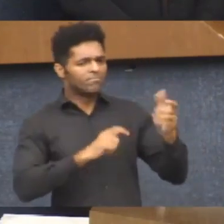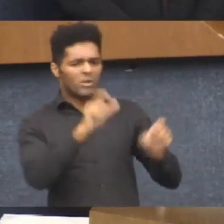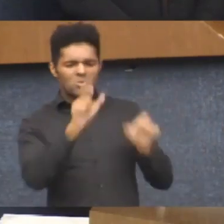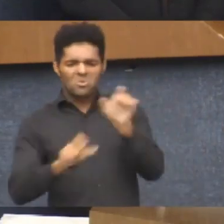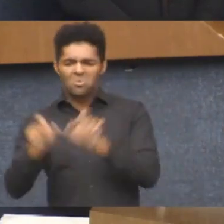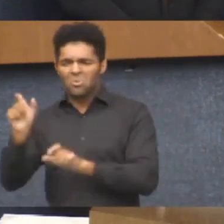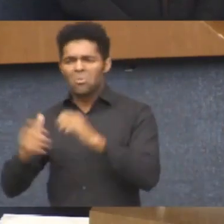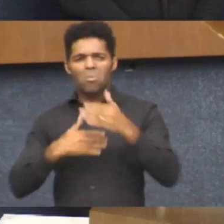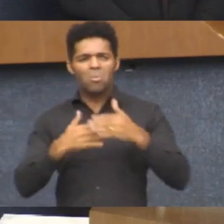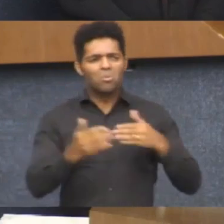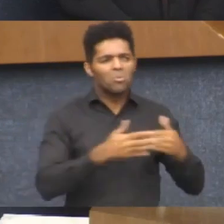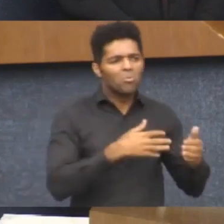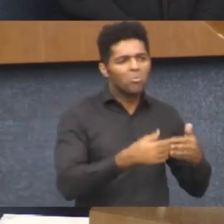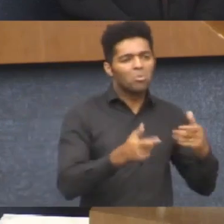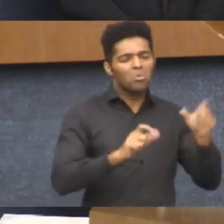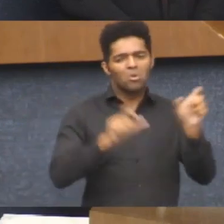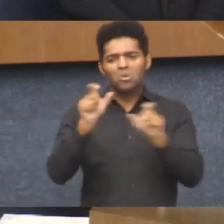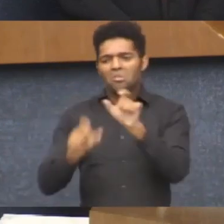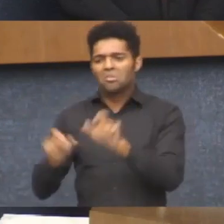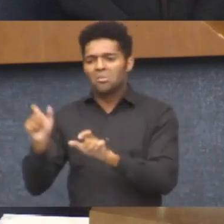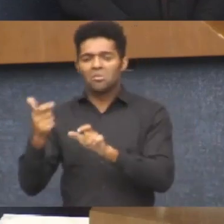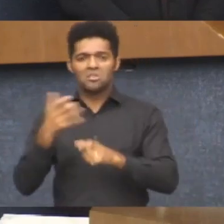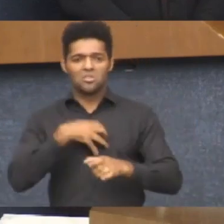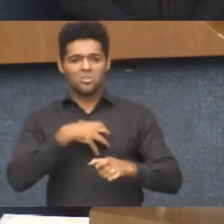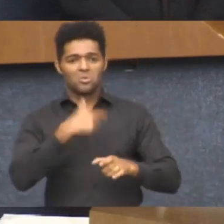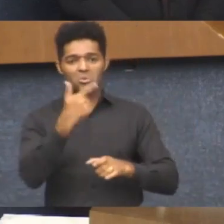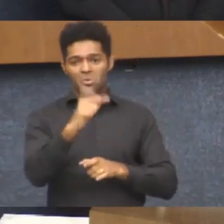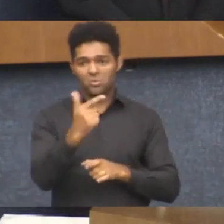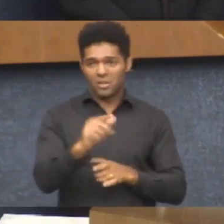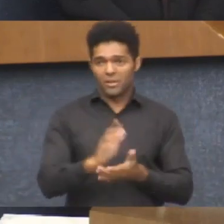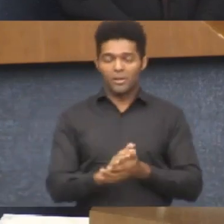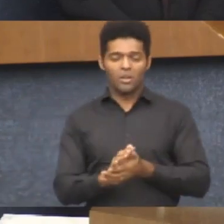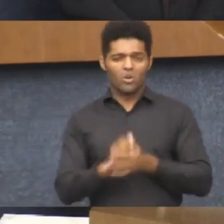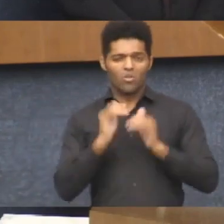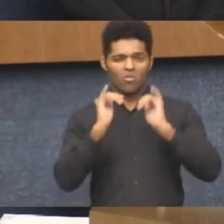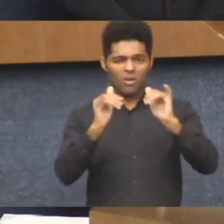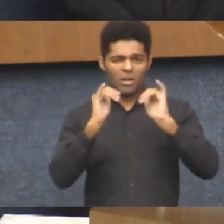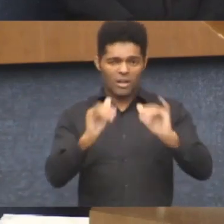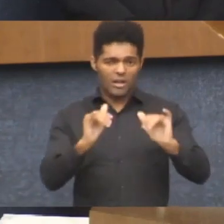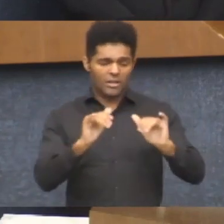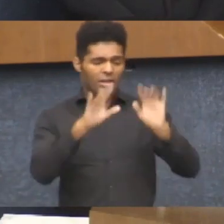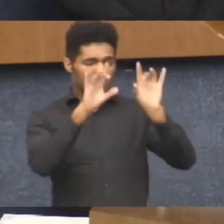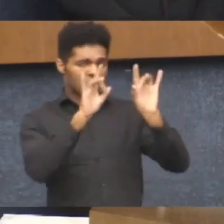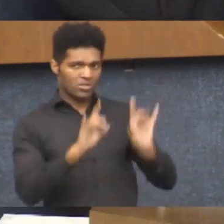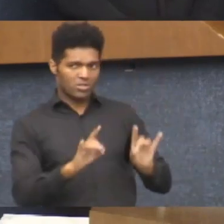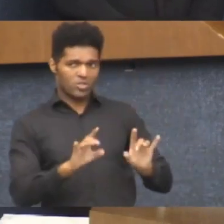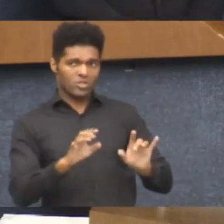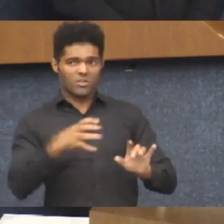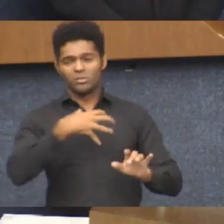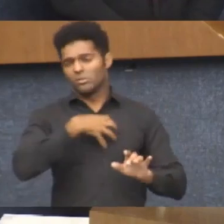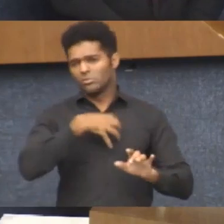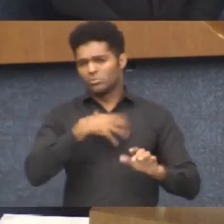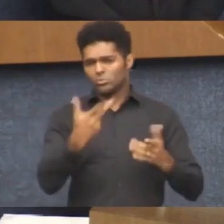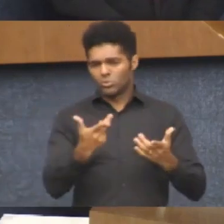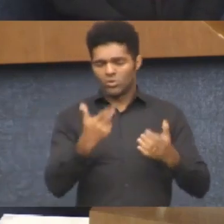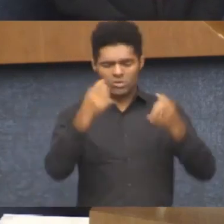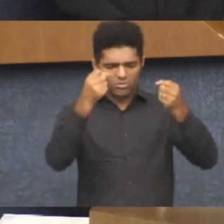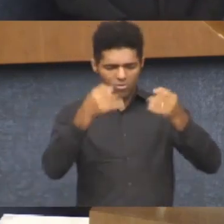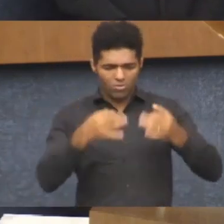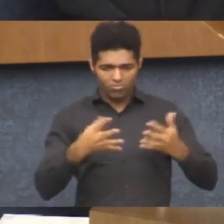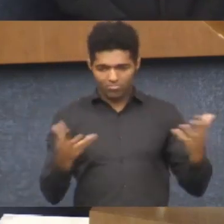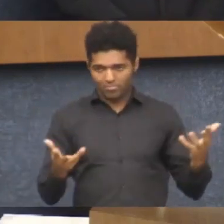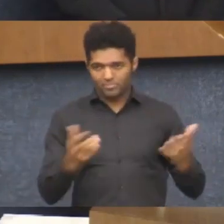façam sentido, mas para as pessoas aqui eu sei que vai fazer, que é realmente a especialidade que, para mim, faz sentido.